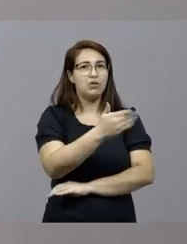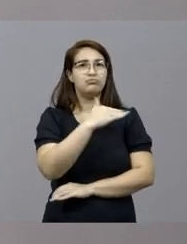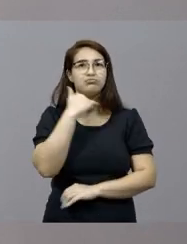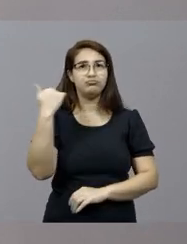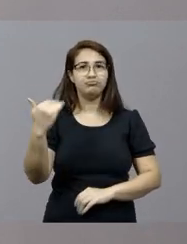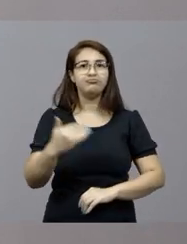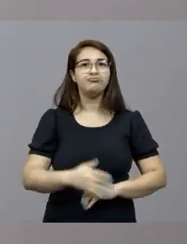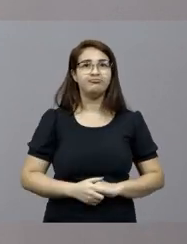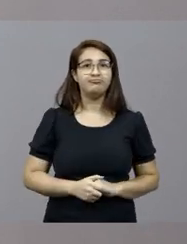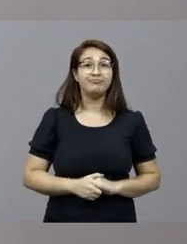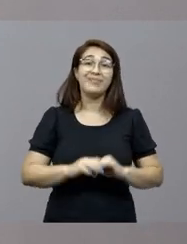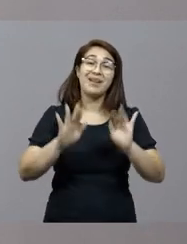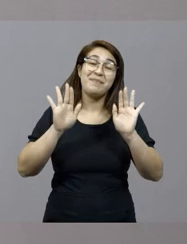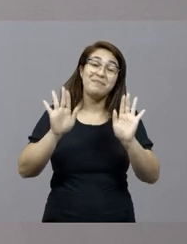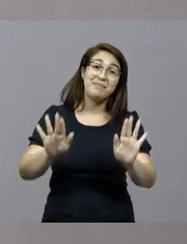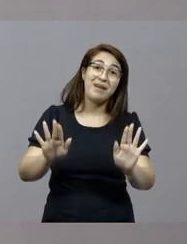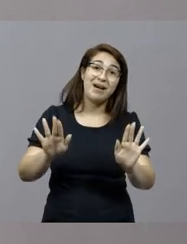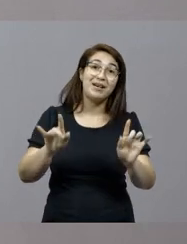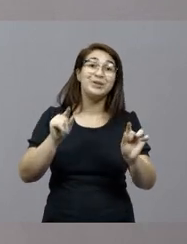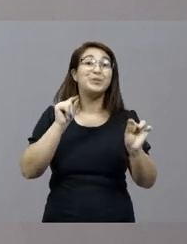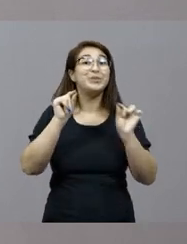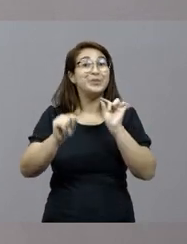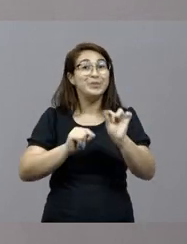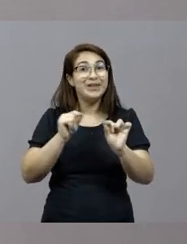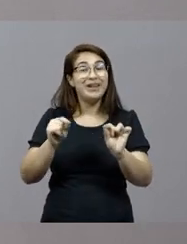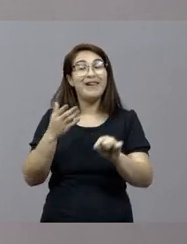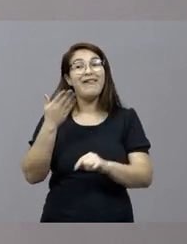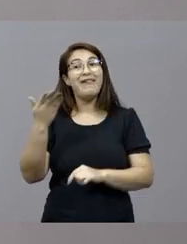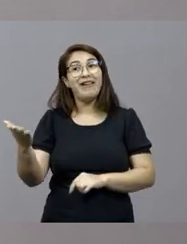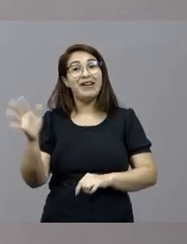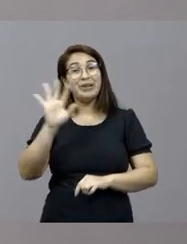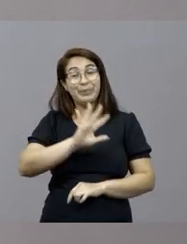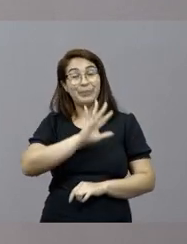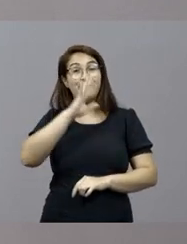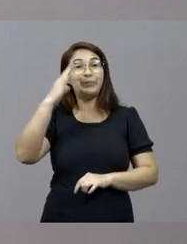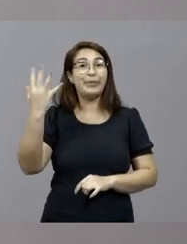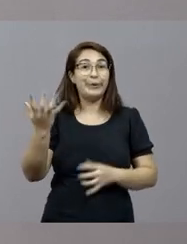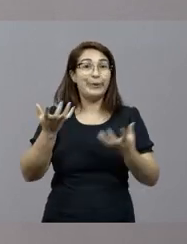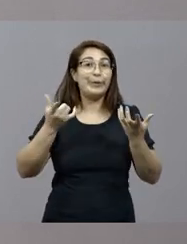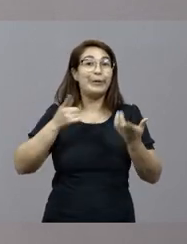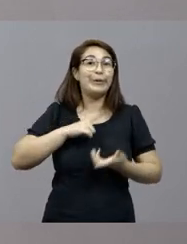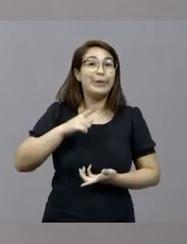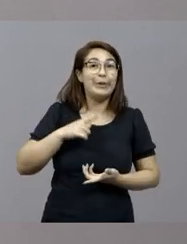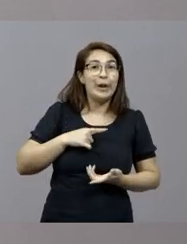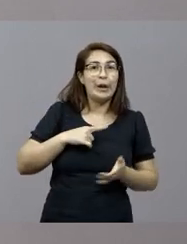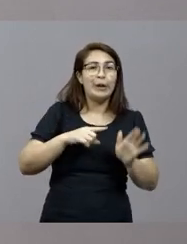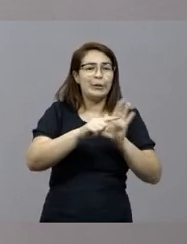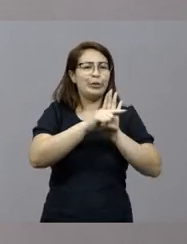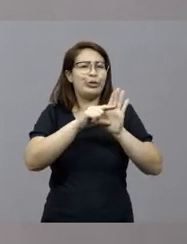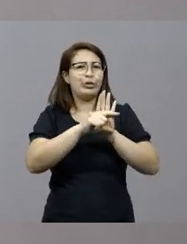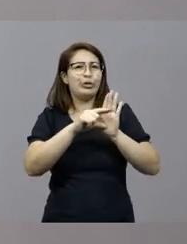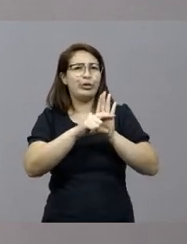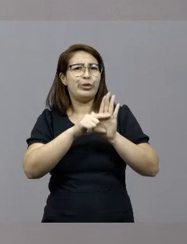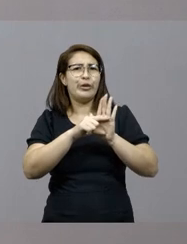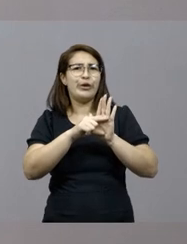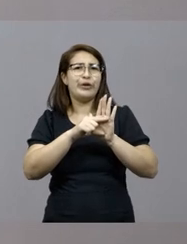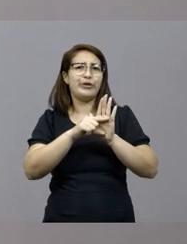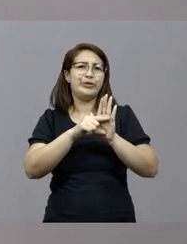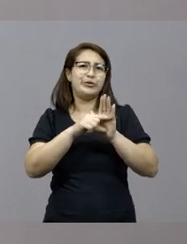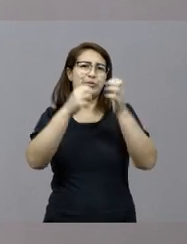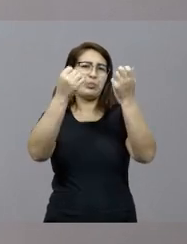Mas é claro que não podia faltar o comentário dos revolucionários. Sempre tem um revolucionário para fazer um comentário